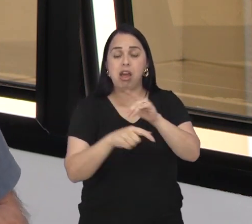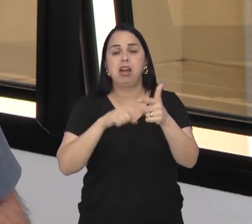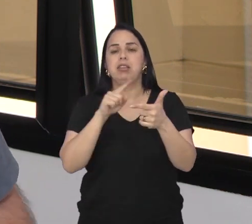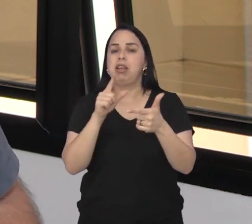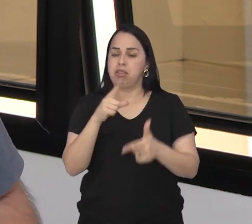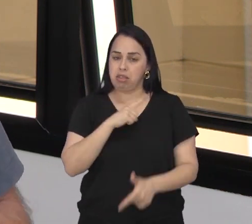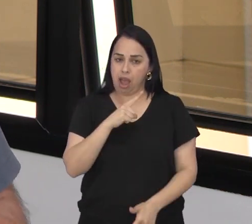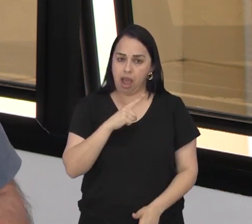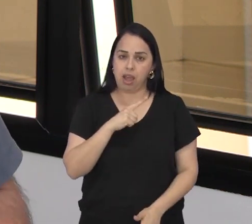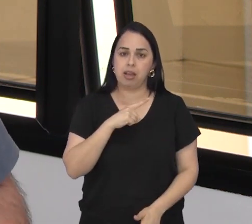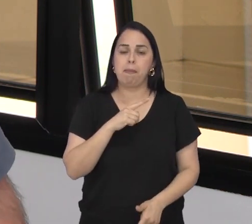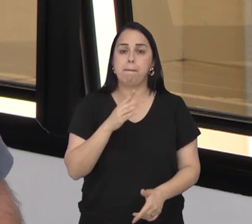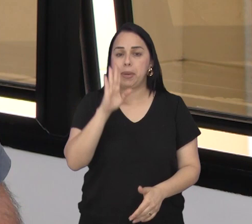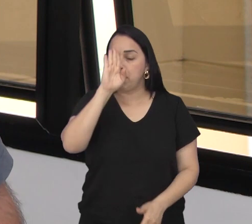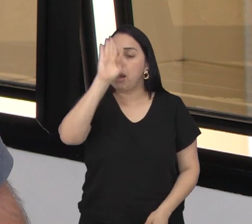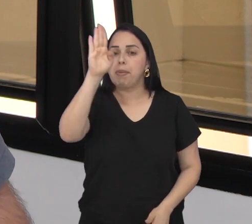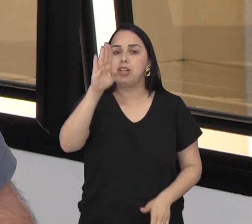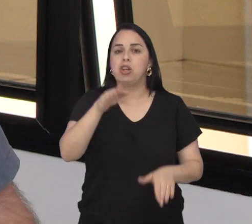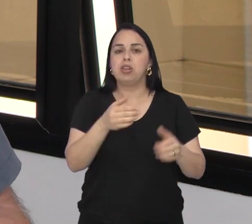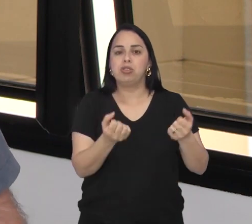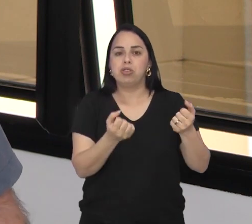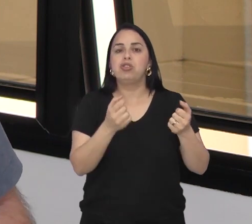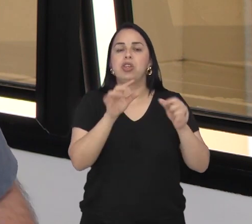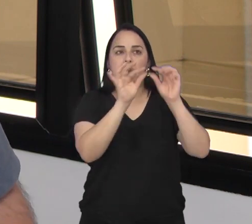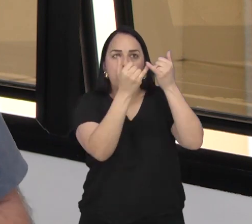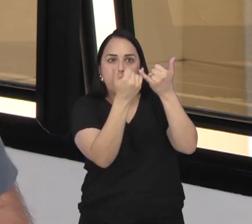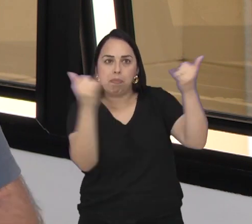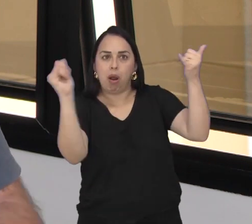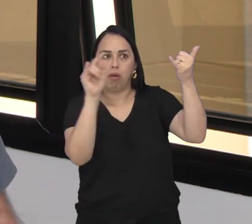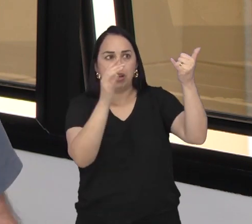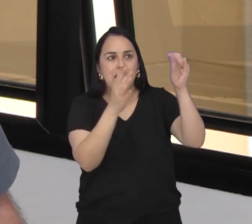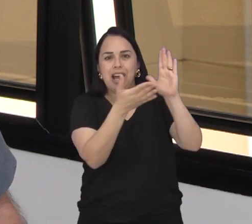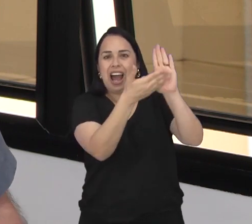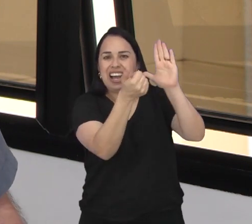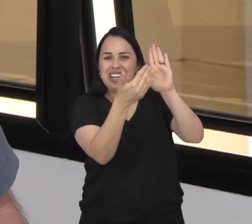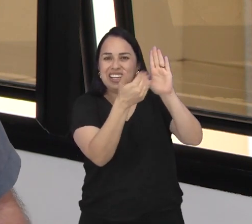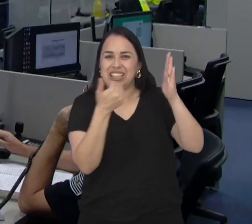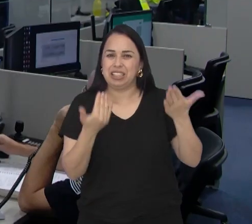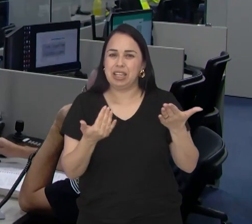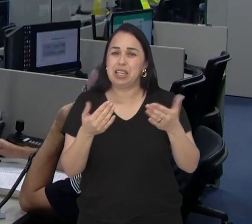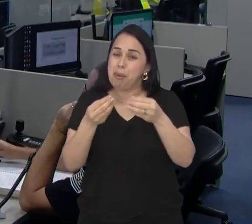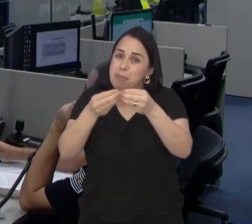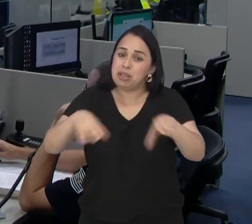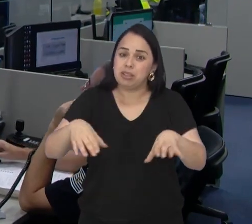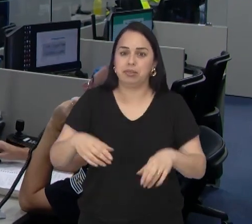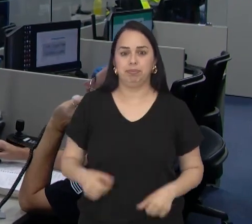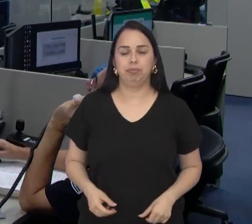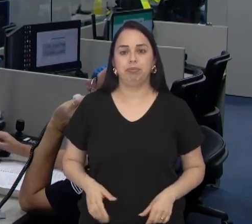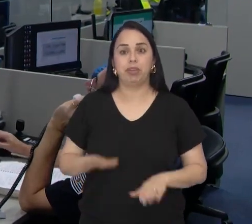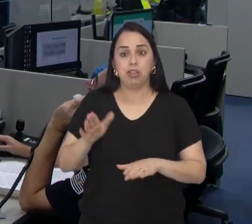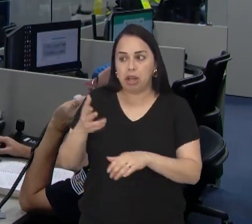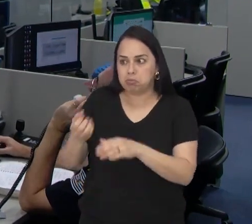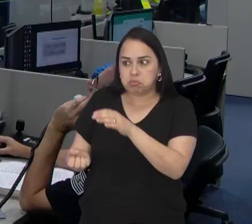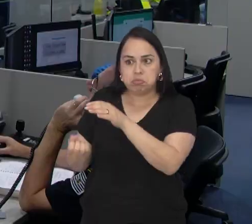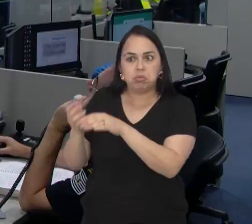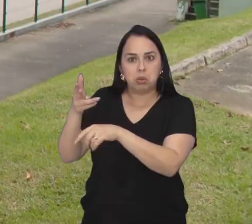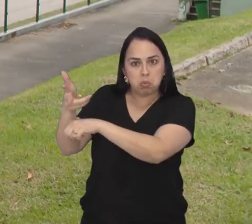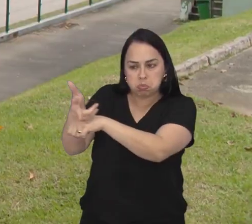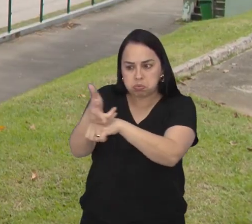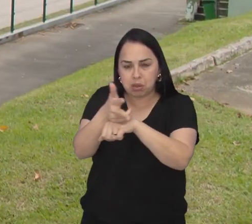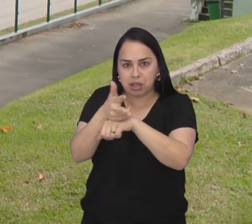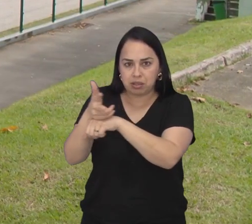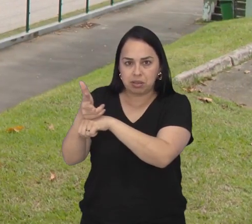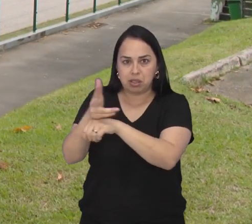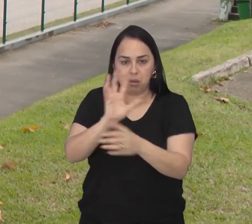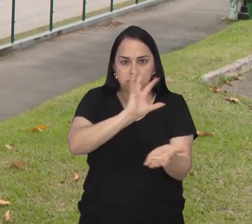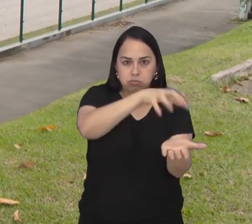com furtos, principalmente de cabos, de energia, e isso prejudica a população. E câmeras já foram instaladas.